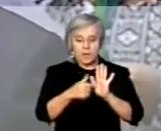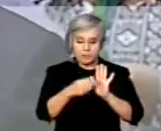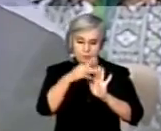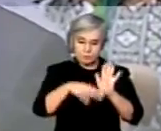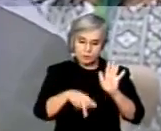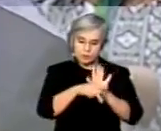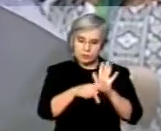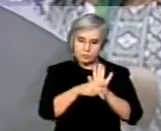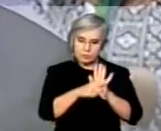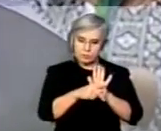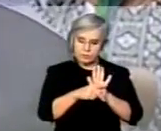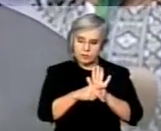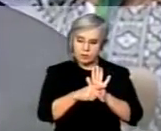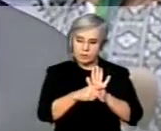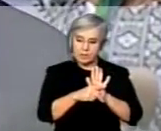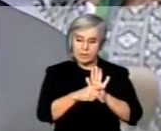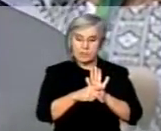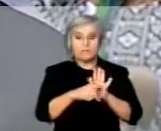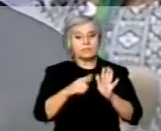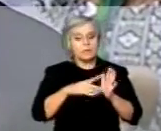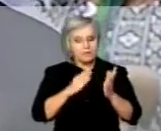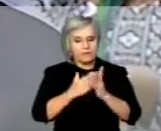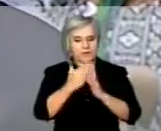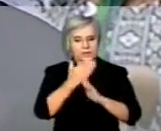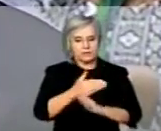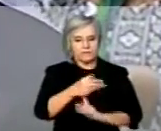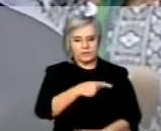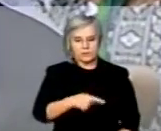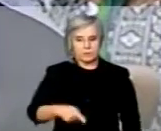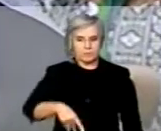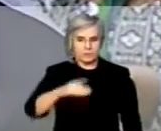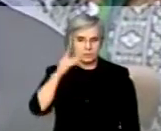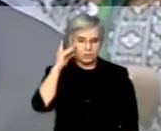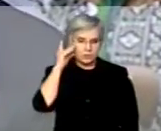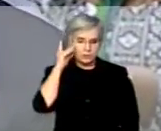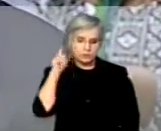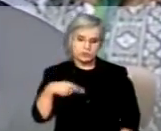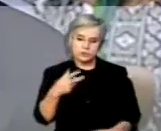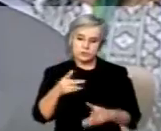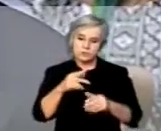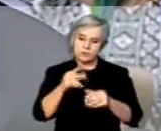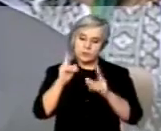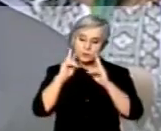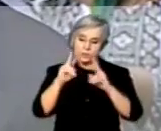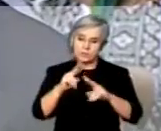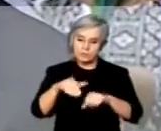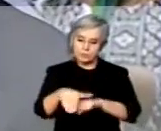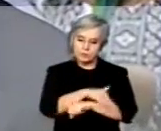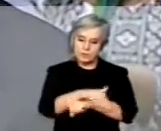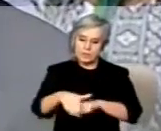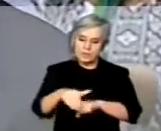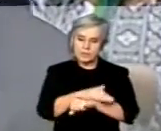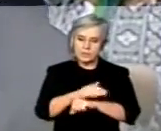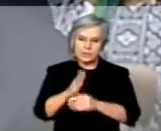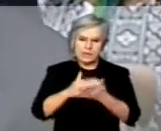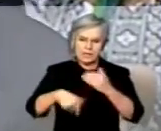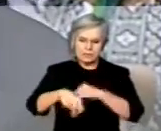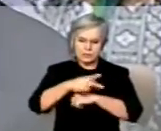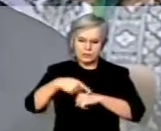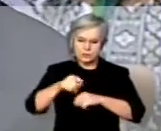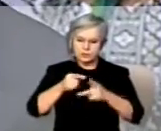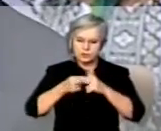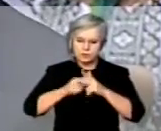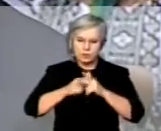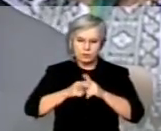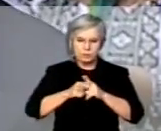com esse objetivo que nós queremos restabelecer ordens nas estradas de todo o país. Ordens que